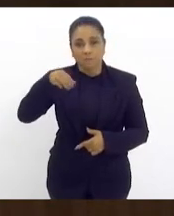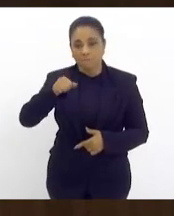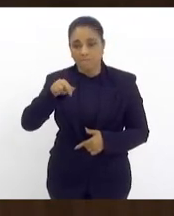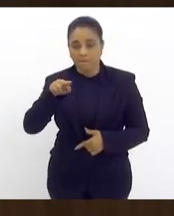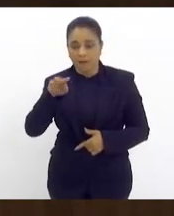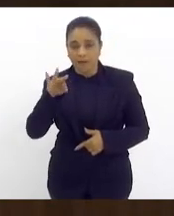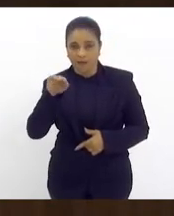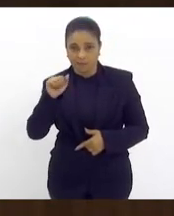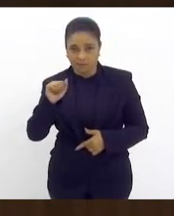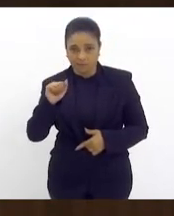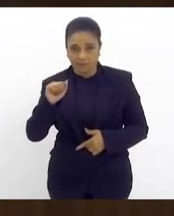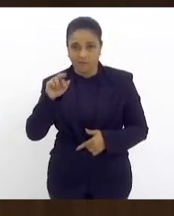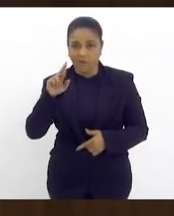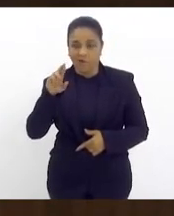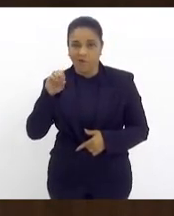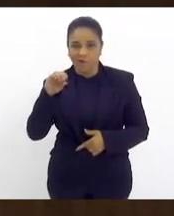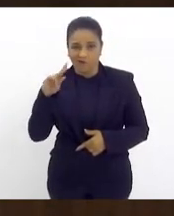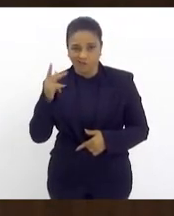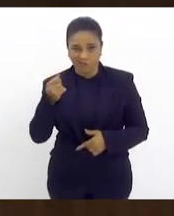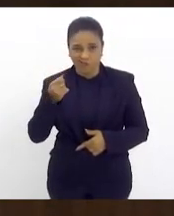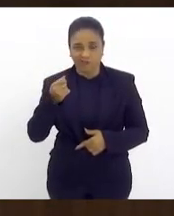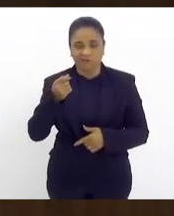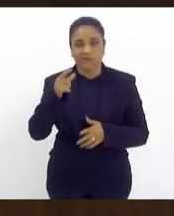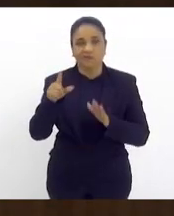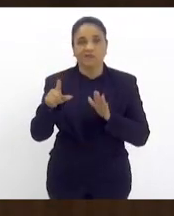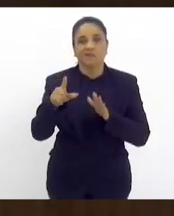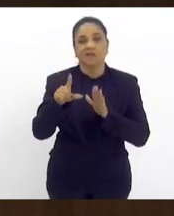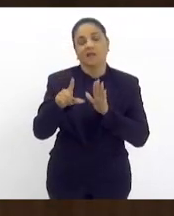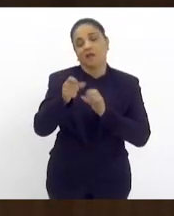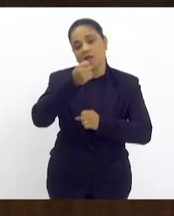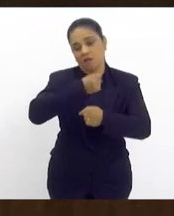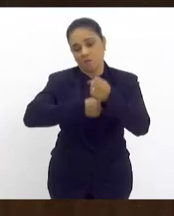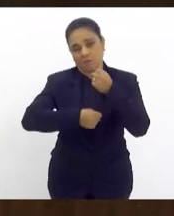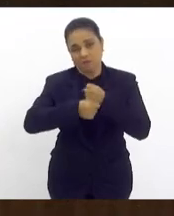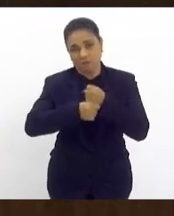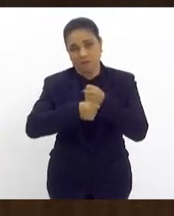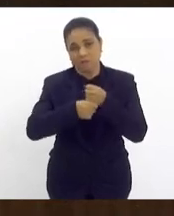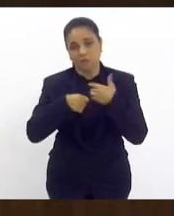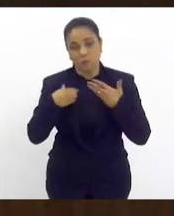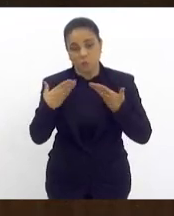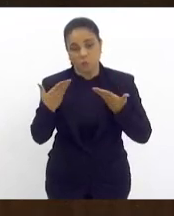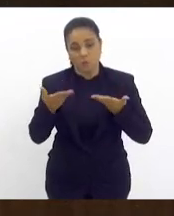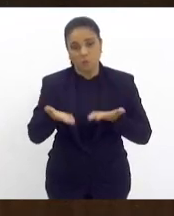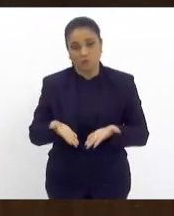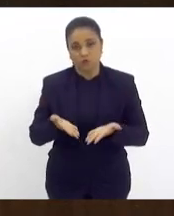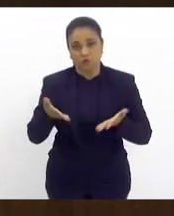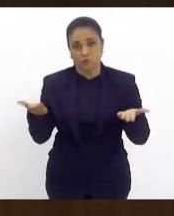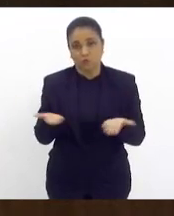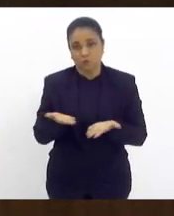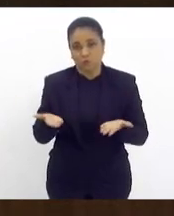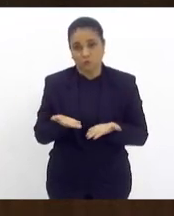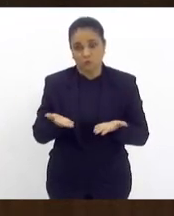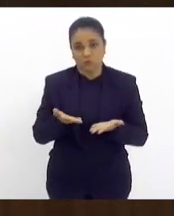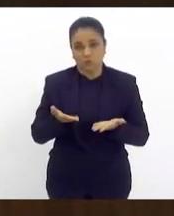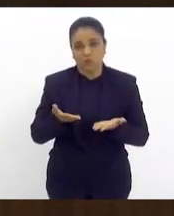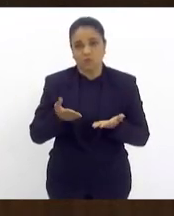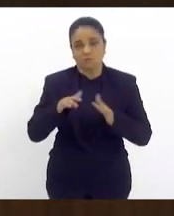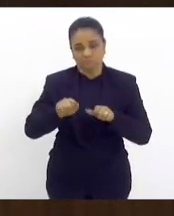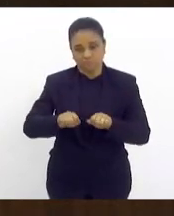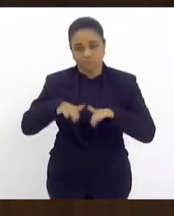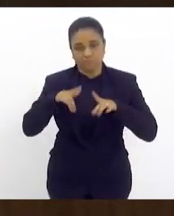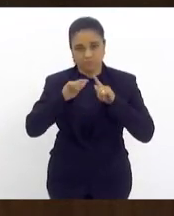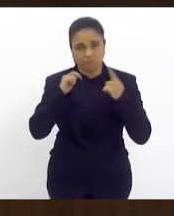passada esse projeto chegasse aqui na casa não sei que vossa excelência é